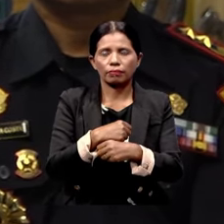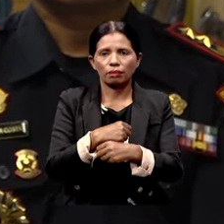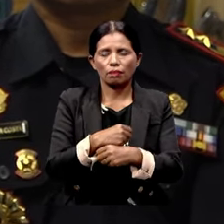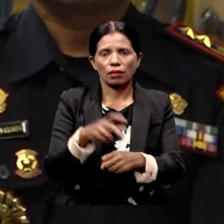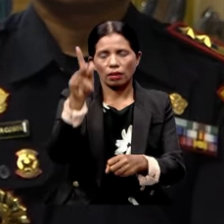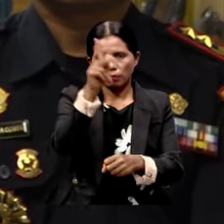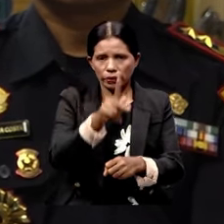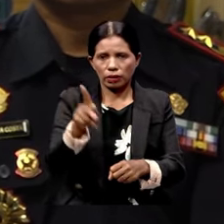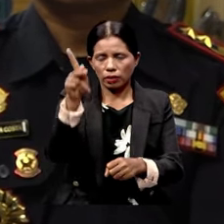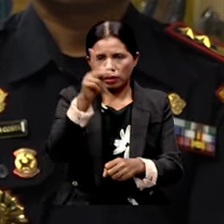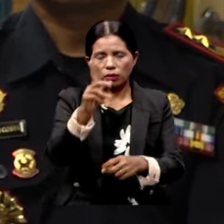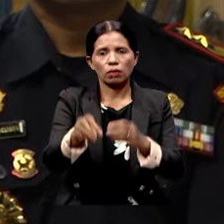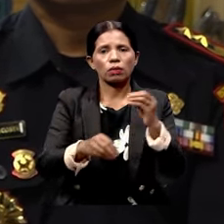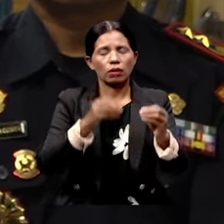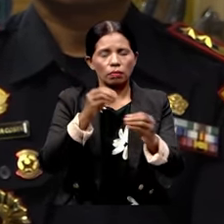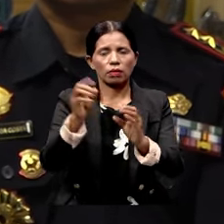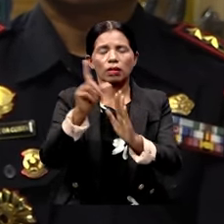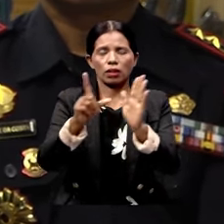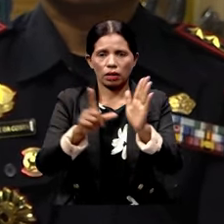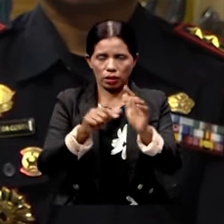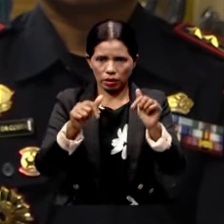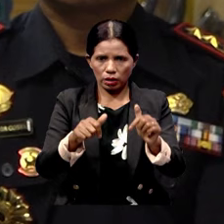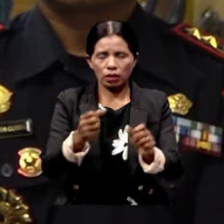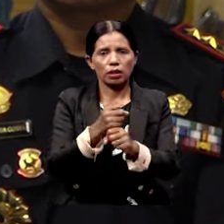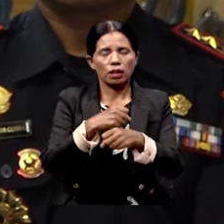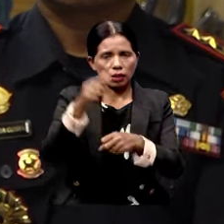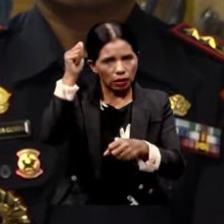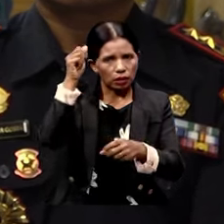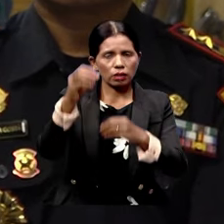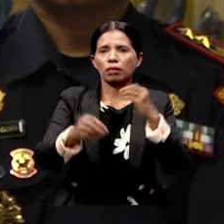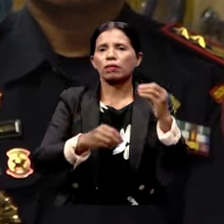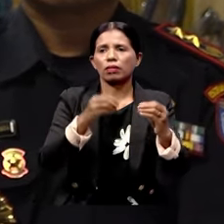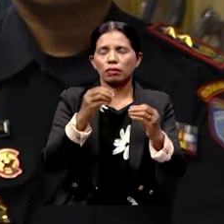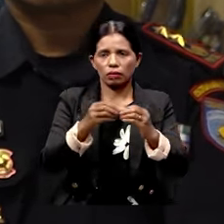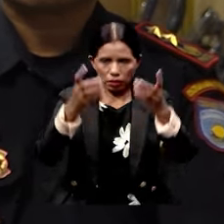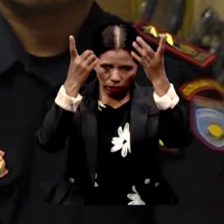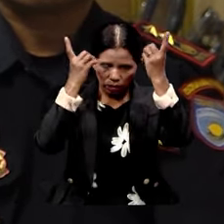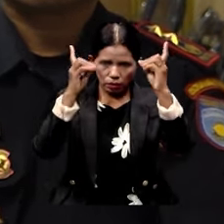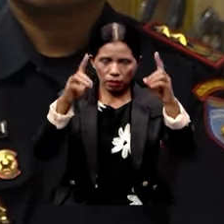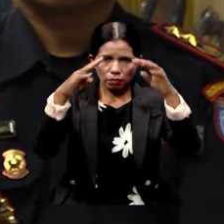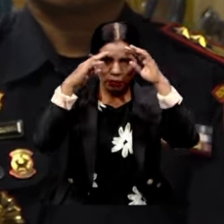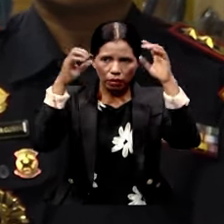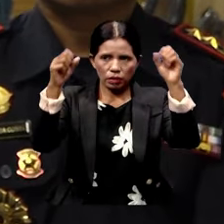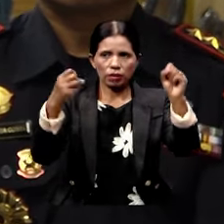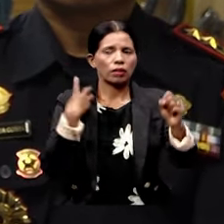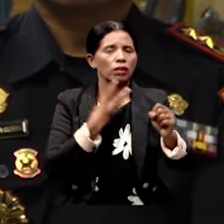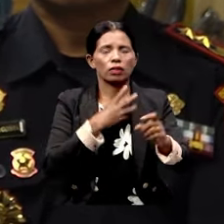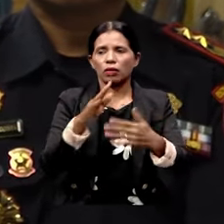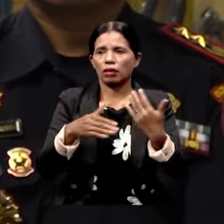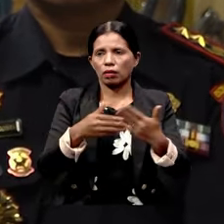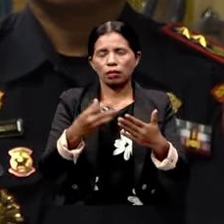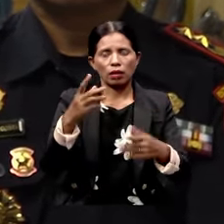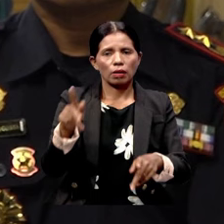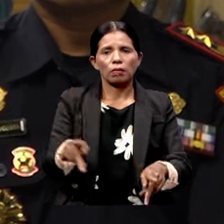fiscalização observada para a né? Se a análise. Agora, quando a decisão presidente de Nian, e total é público de